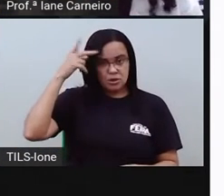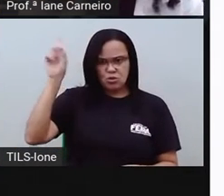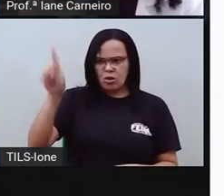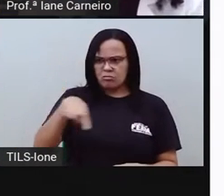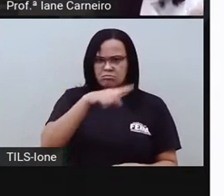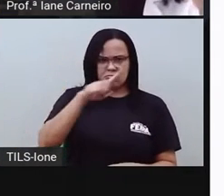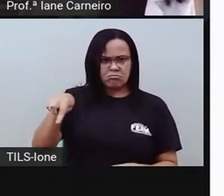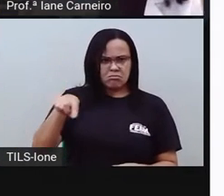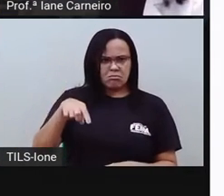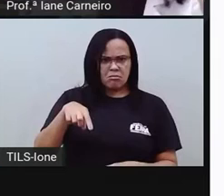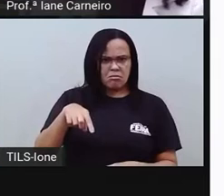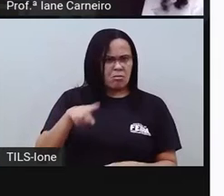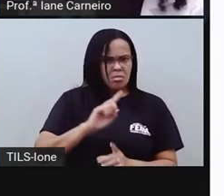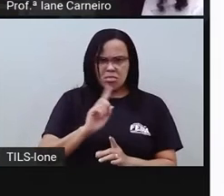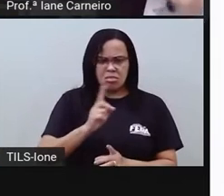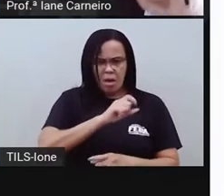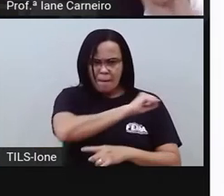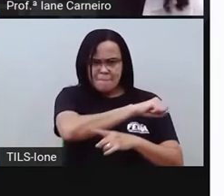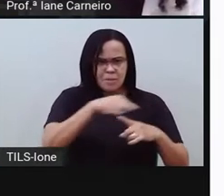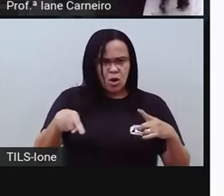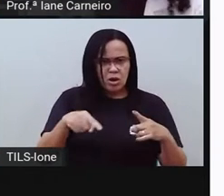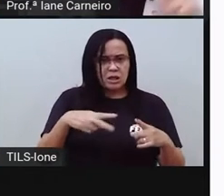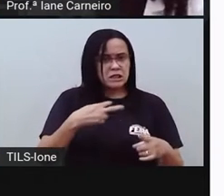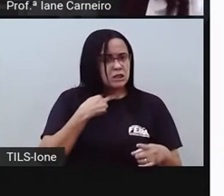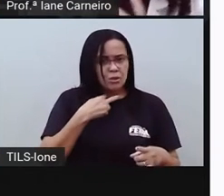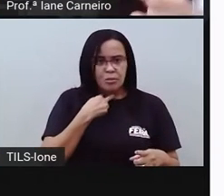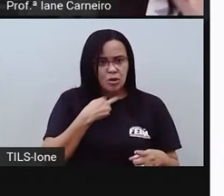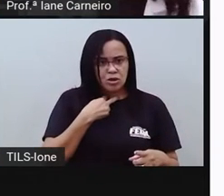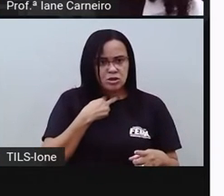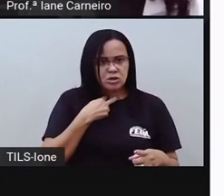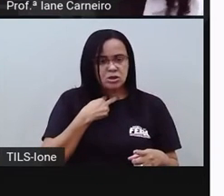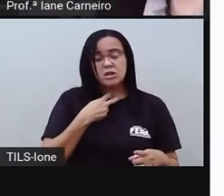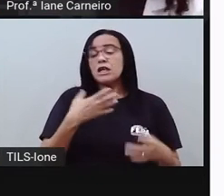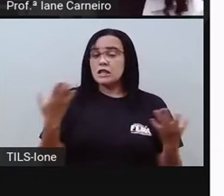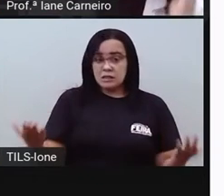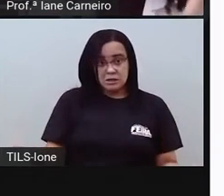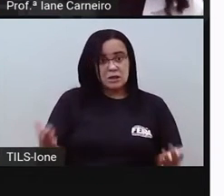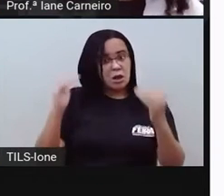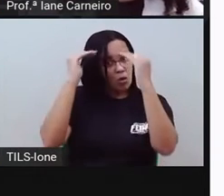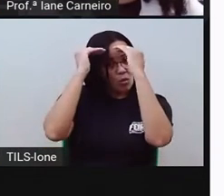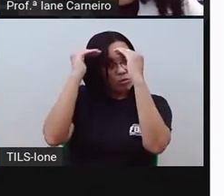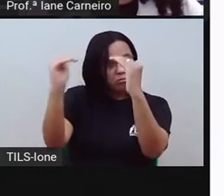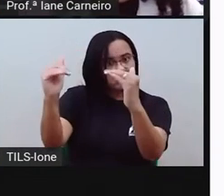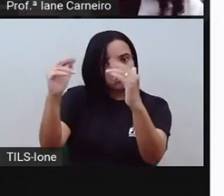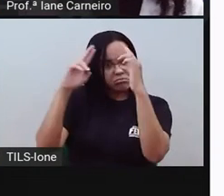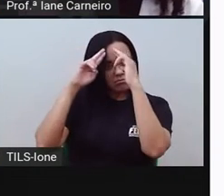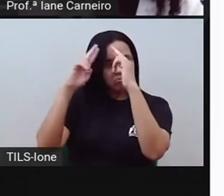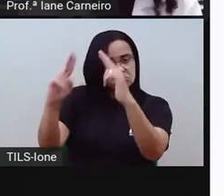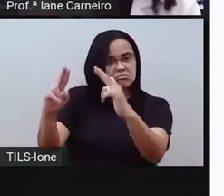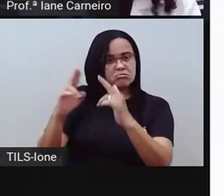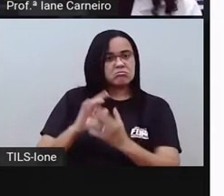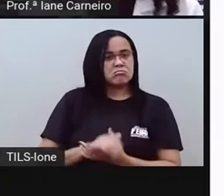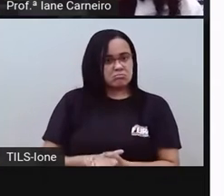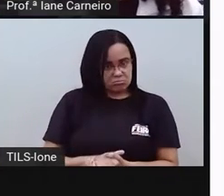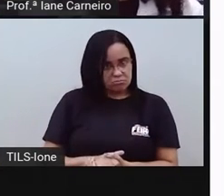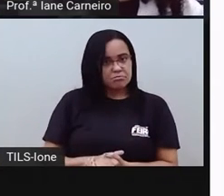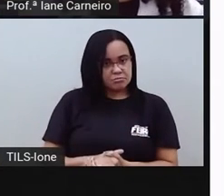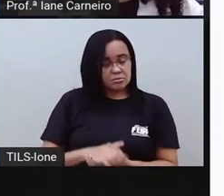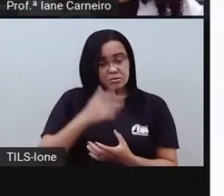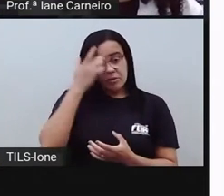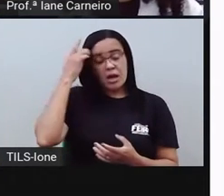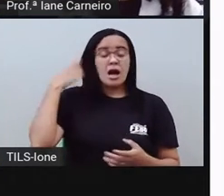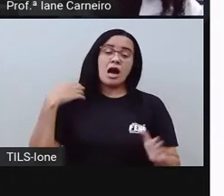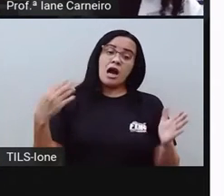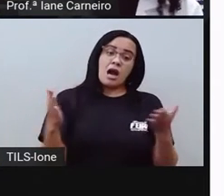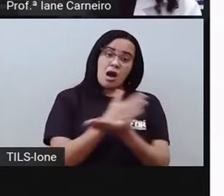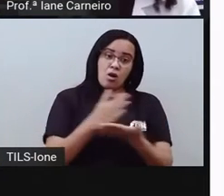mudar e tem acordo, tem regras que a gente não pode mudar, não pode negociar. E quando a gente descumpre essas